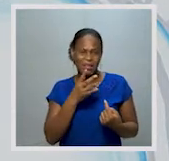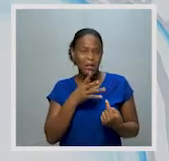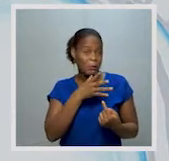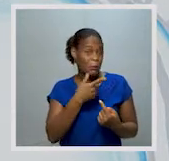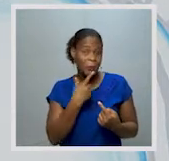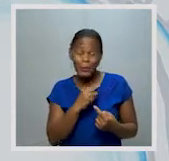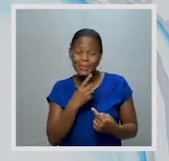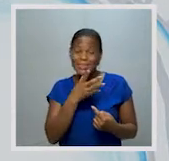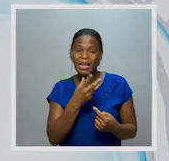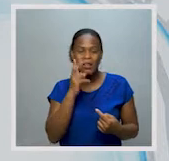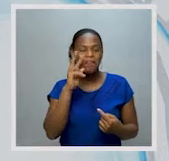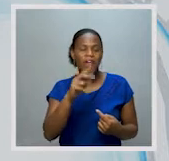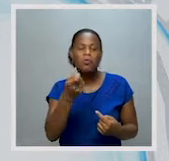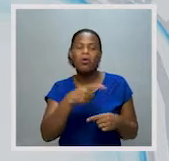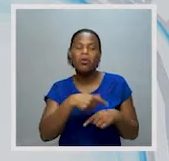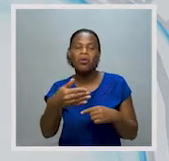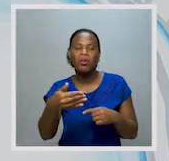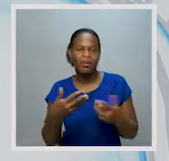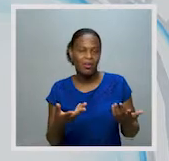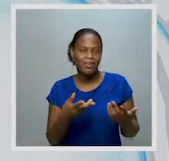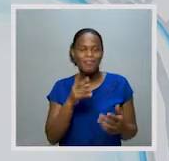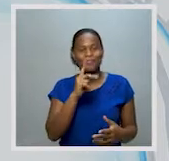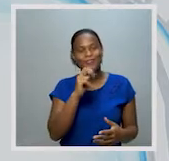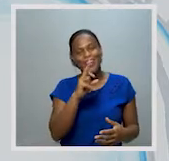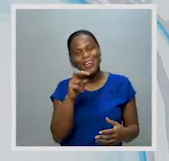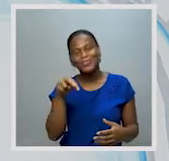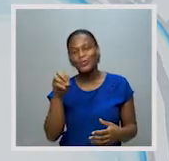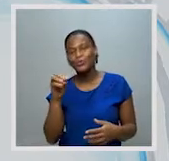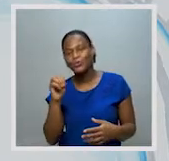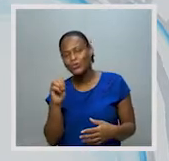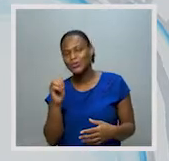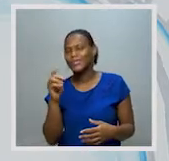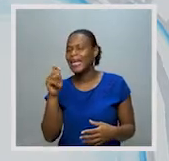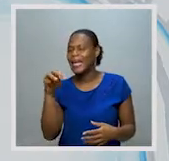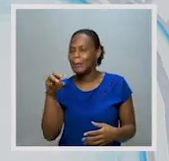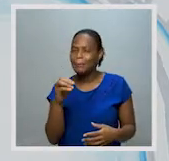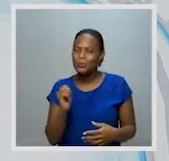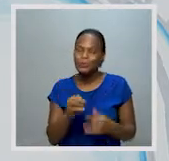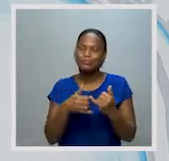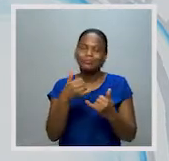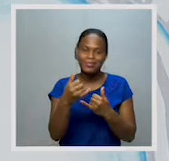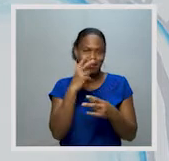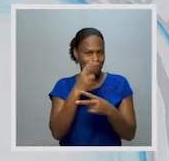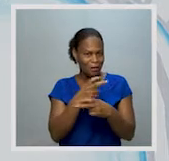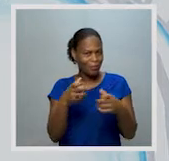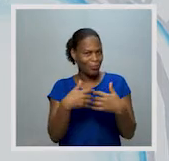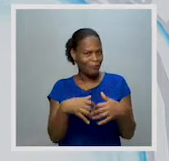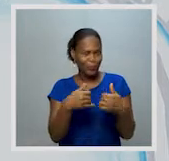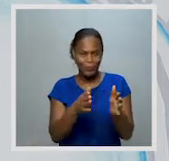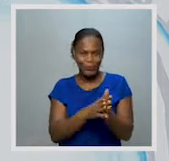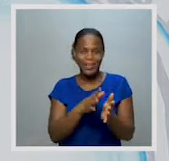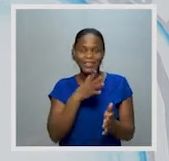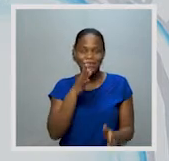ambíguo. Mas se você disser ver-nos-emos daqui a pouco, tira toda dúvida para o seu